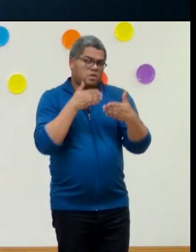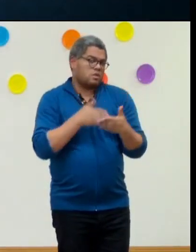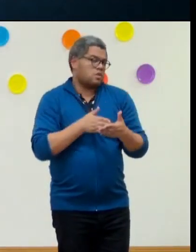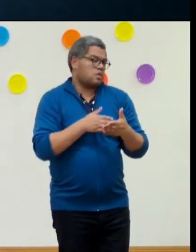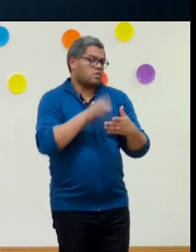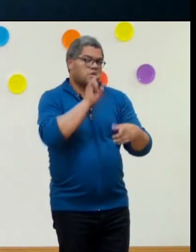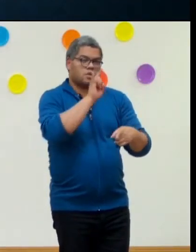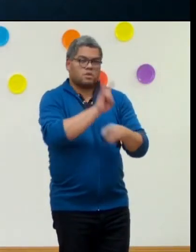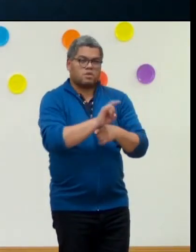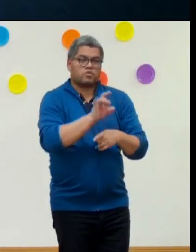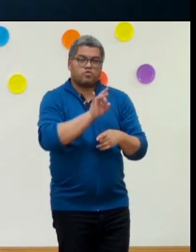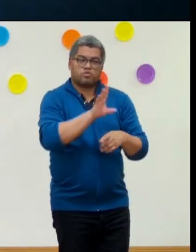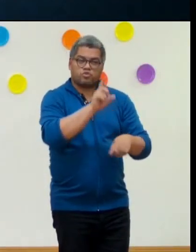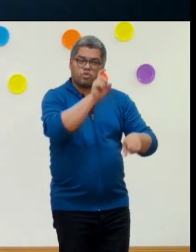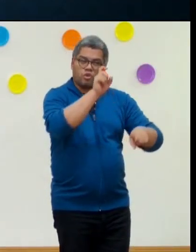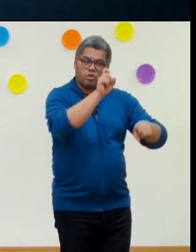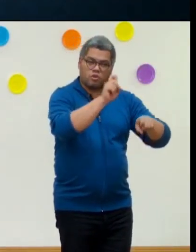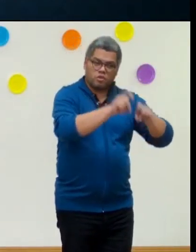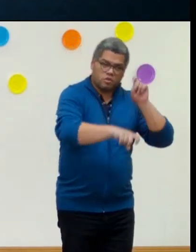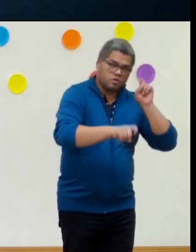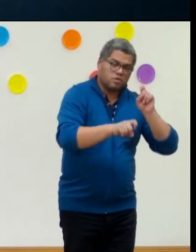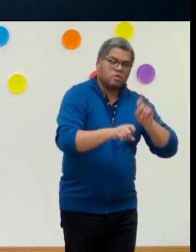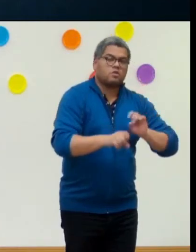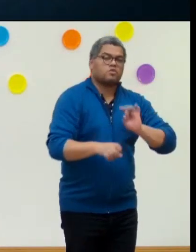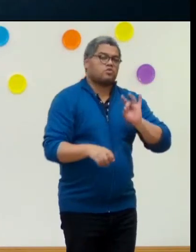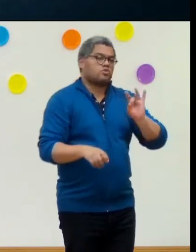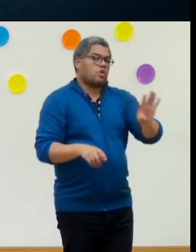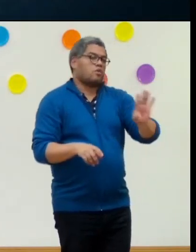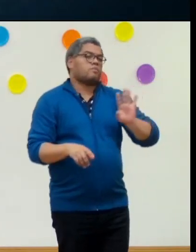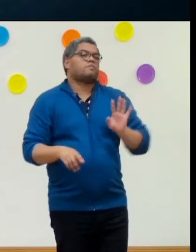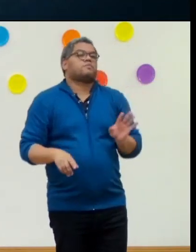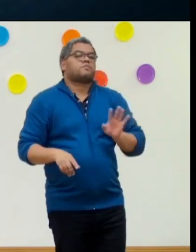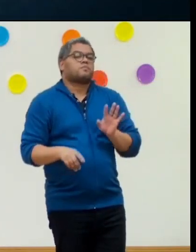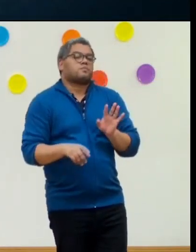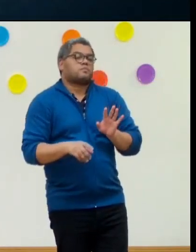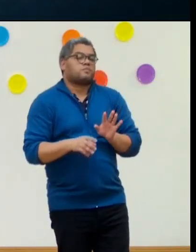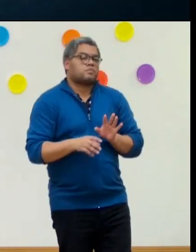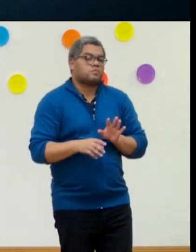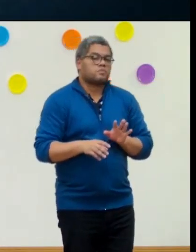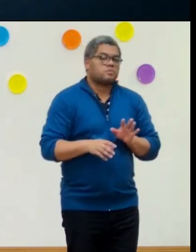ato, ao ato externo, ao fato consumado lá, ao ato físico.